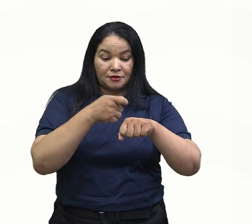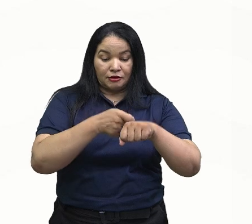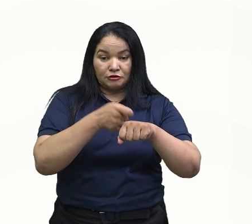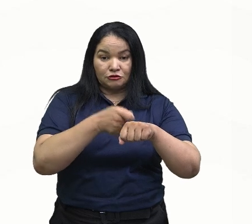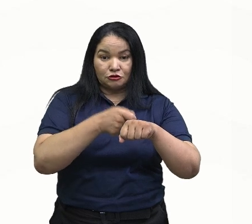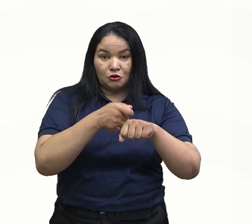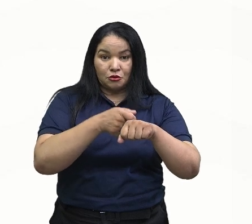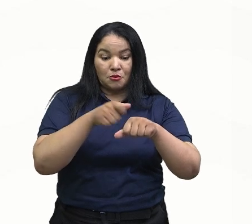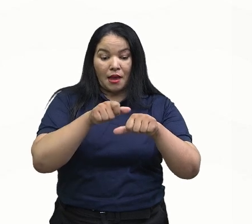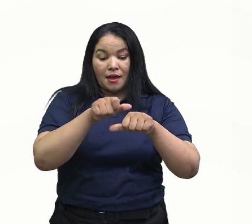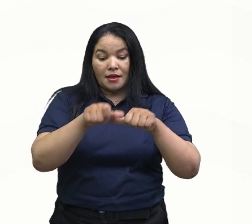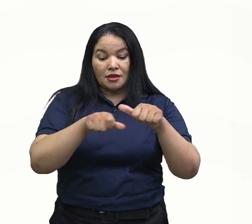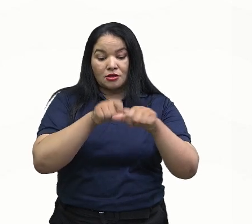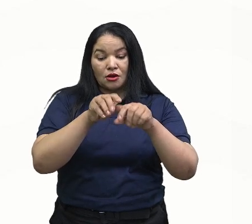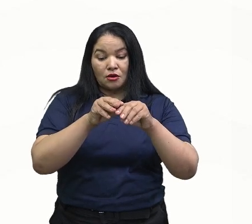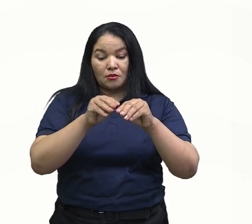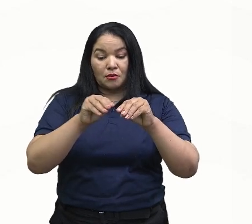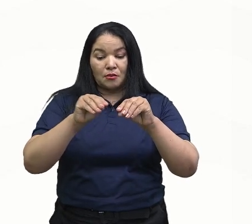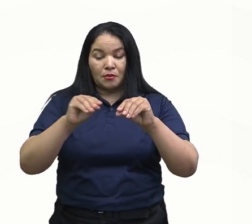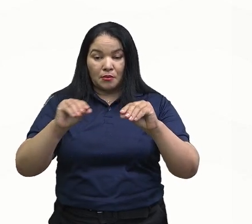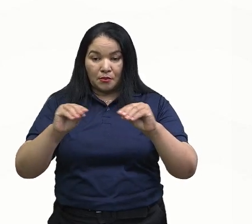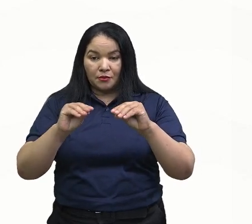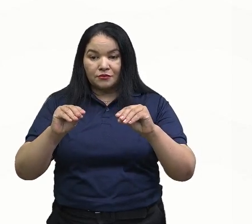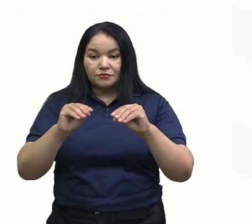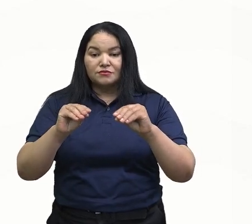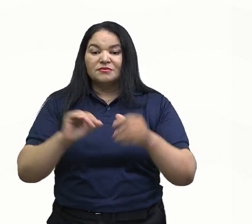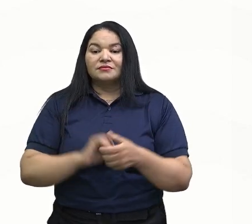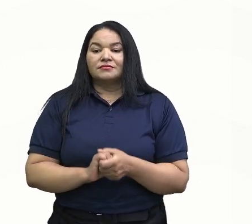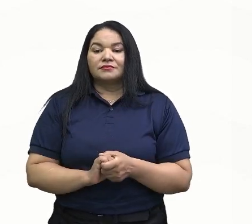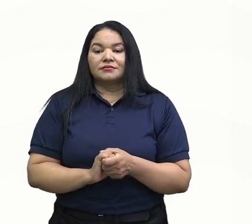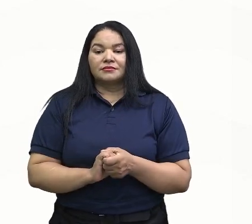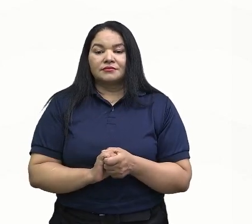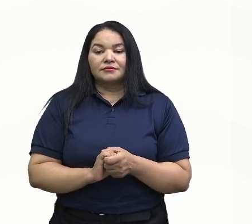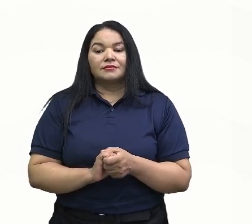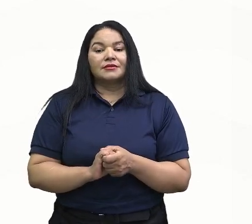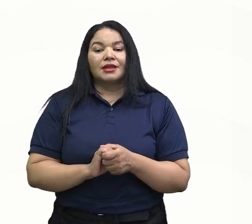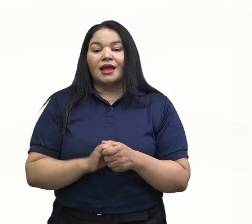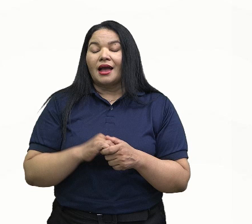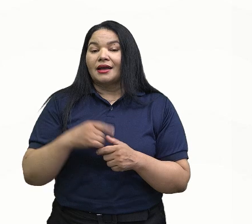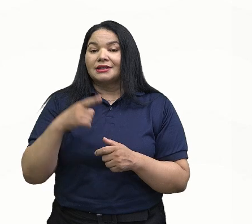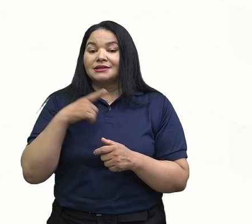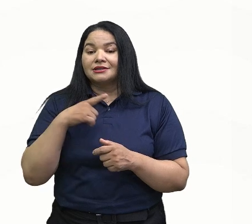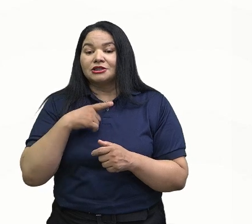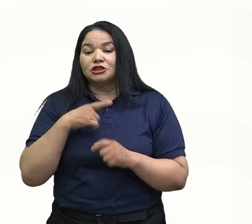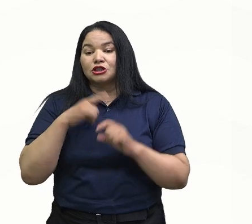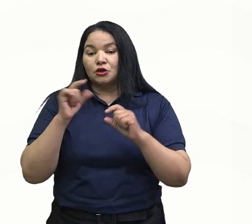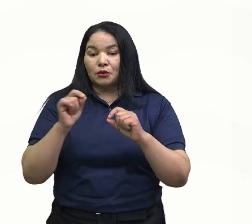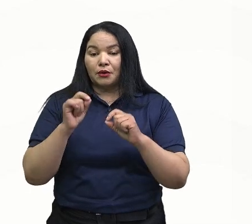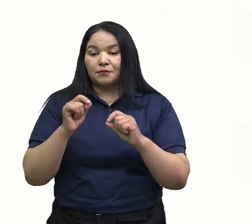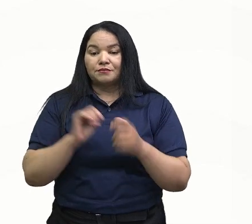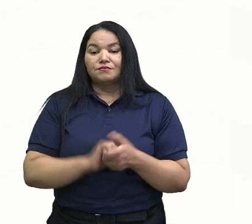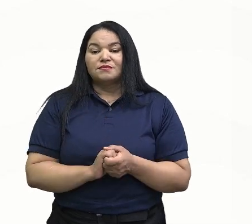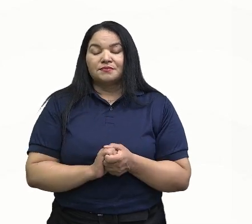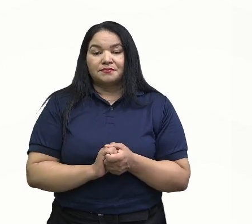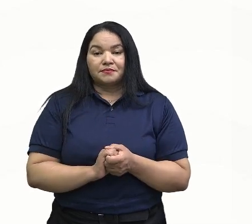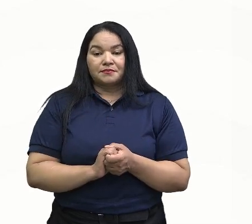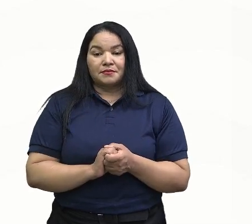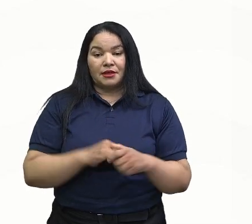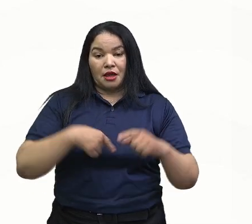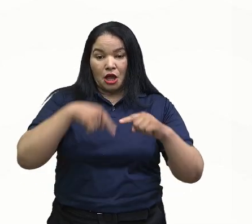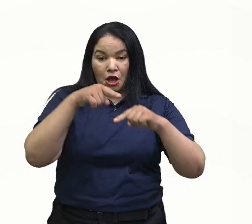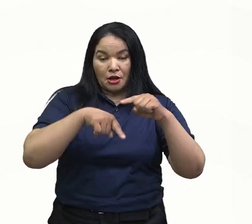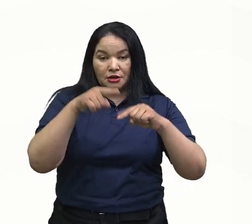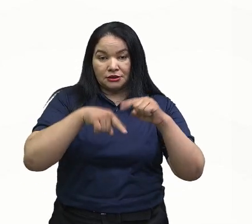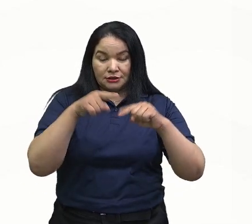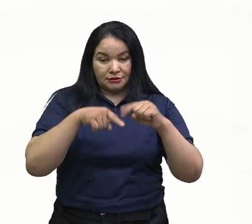líquido. Se é o ponto onde o sólido vai virar líquido, aqui eu tenho várias substâncias, né?